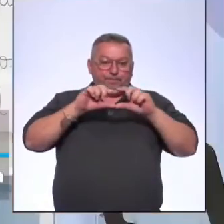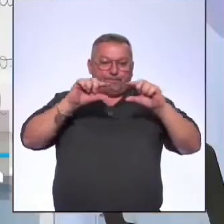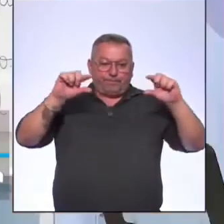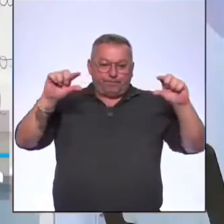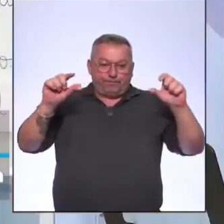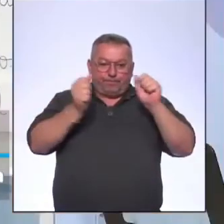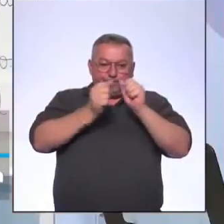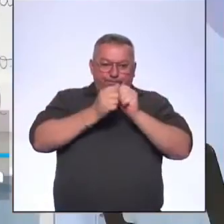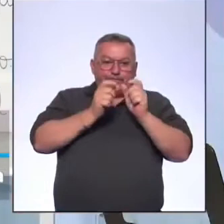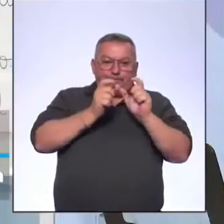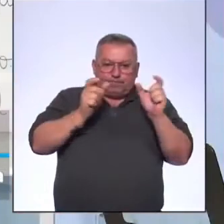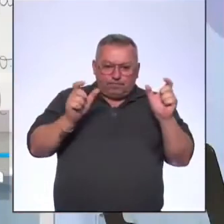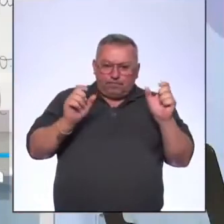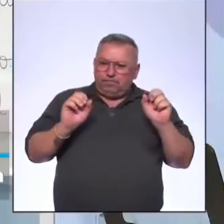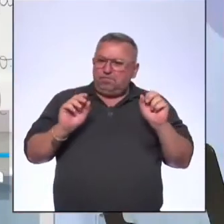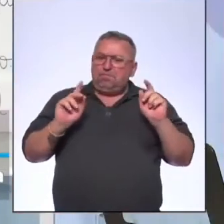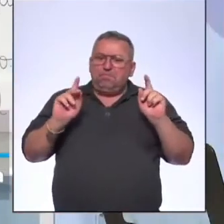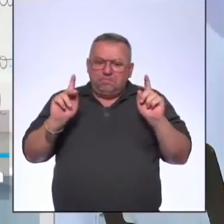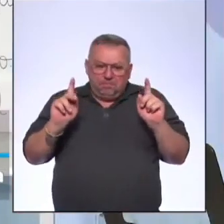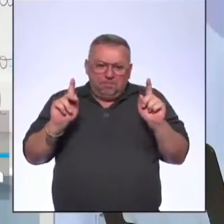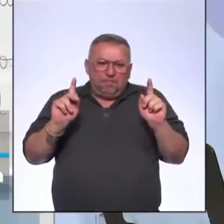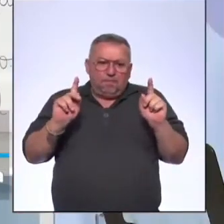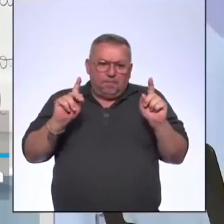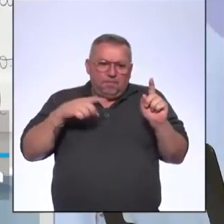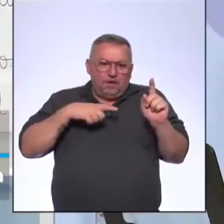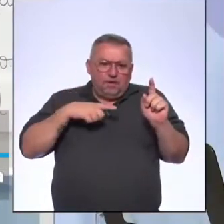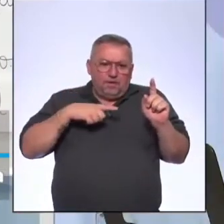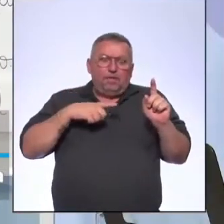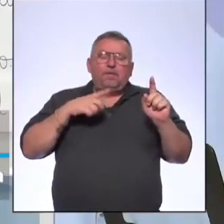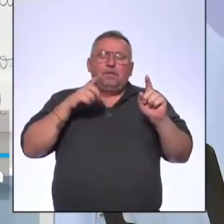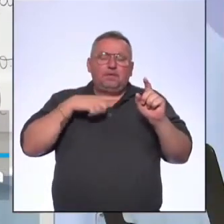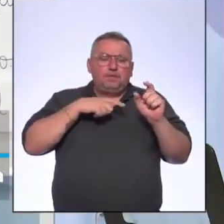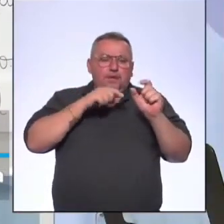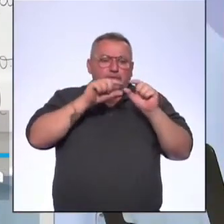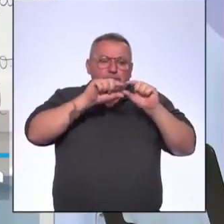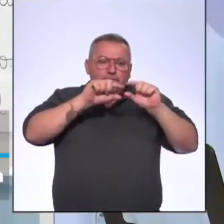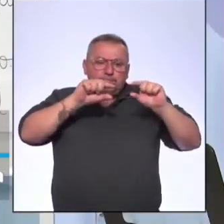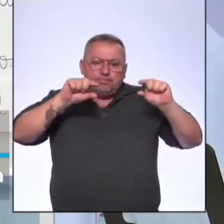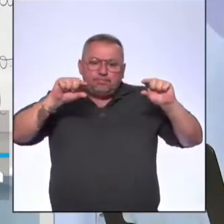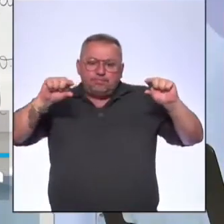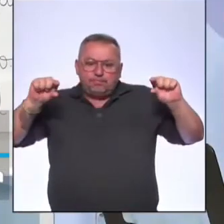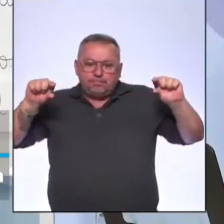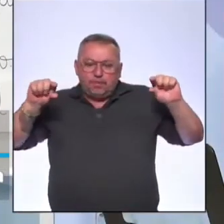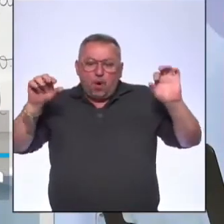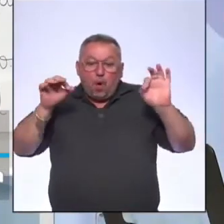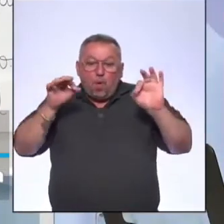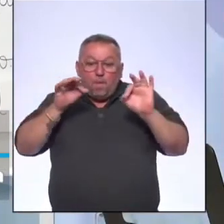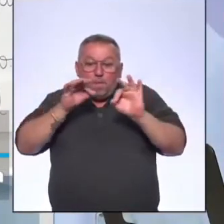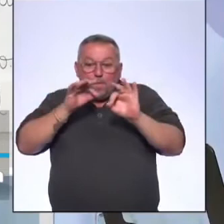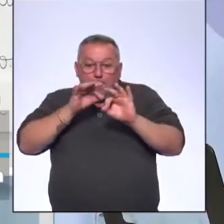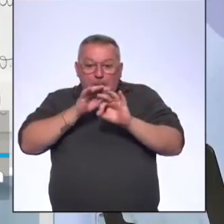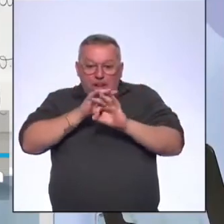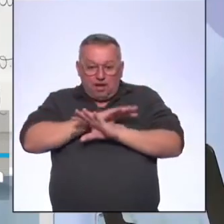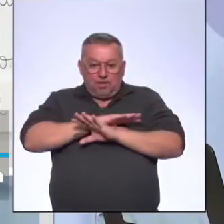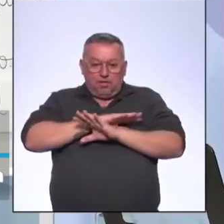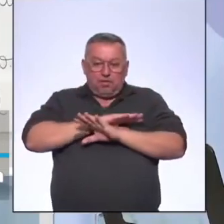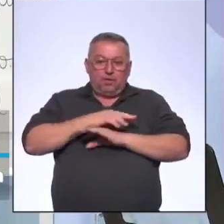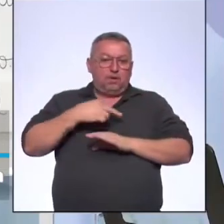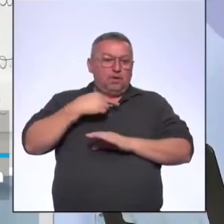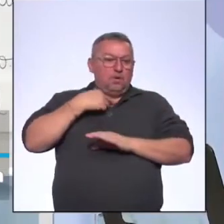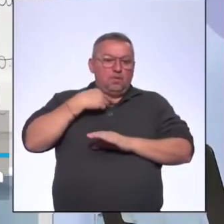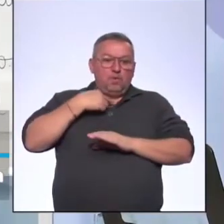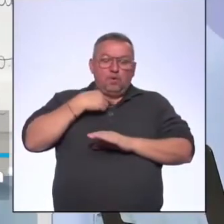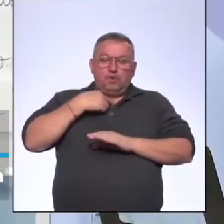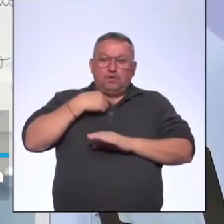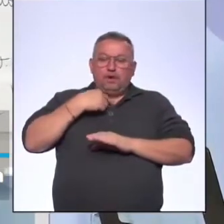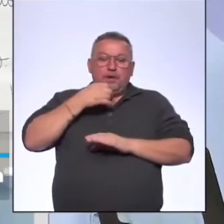de palavras. Ok, é um enunciado de sentido completo, certo? Não posso pensar